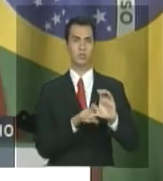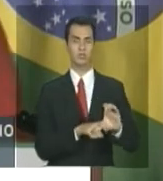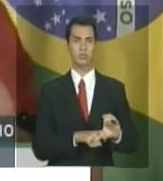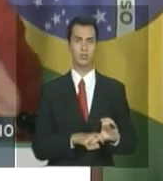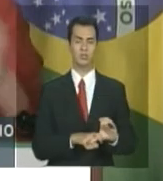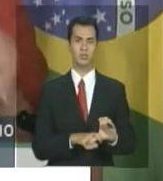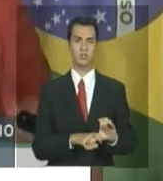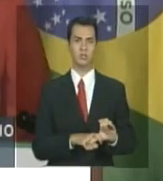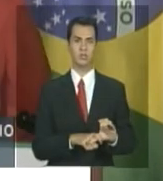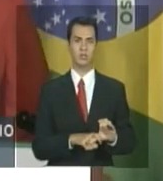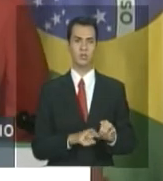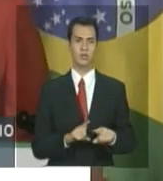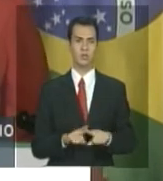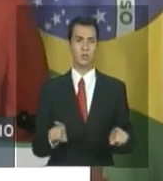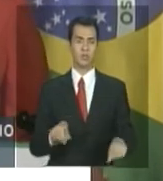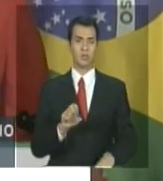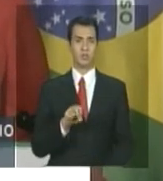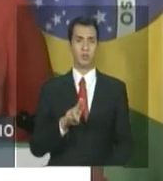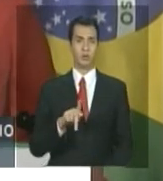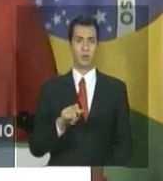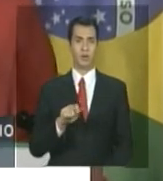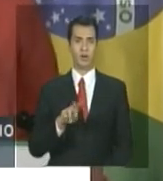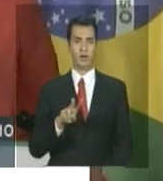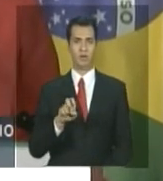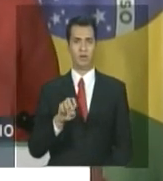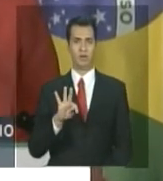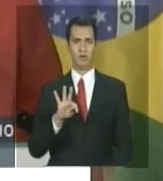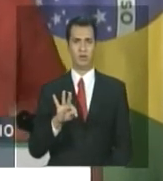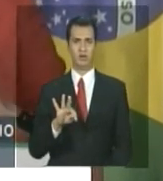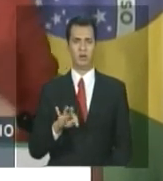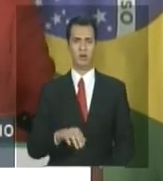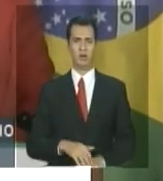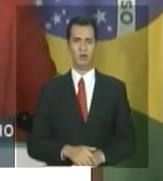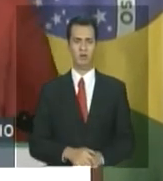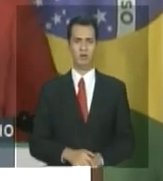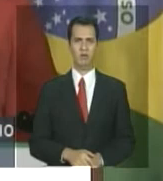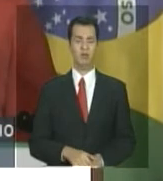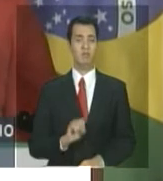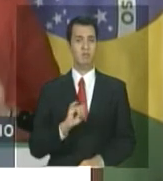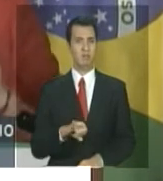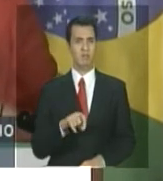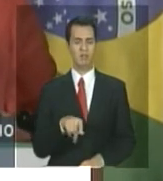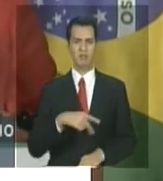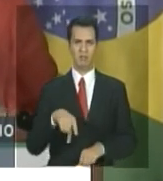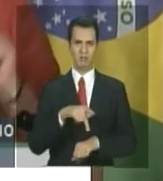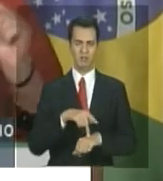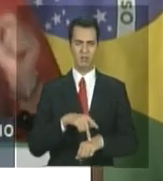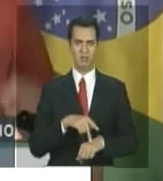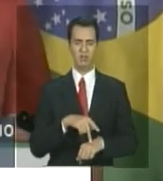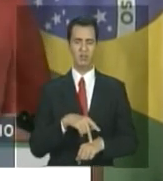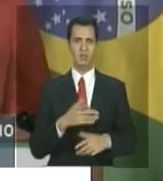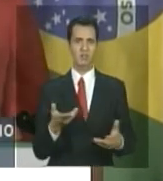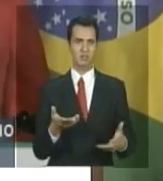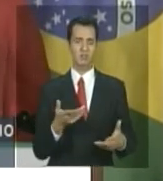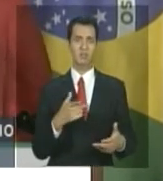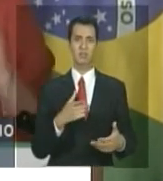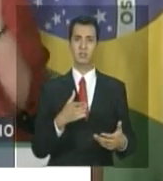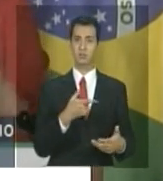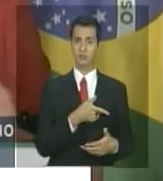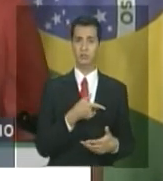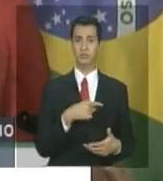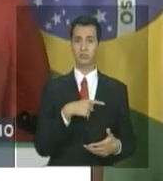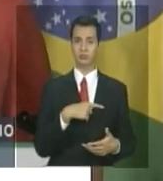sim, grandes superávites, se esses países não, ao mesmo tempo